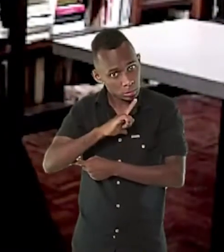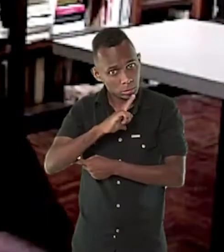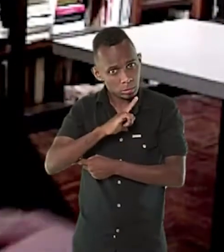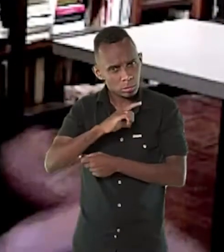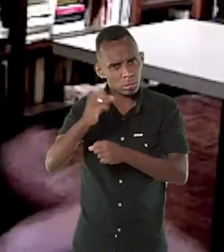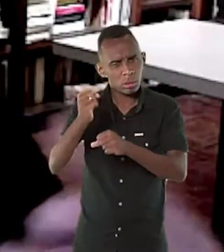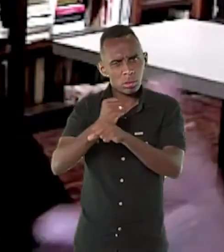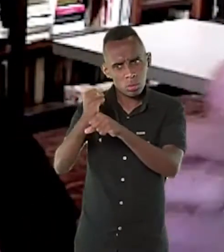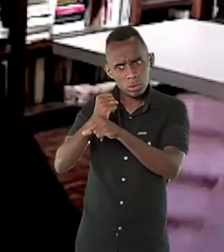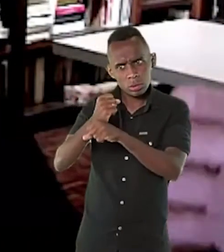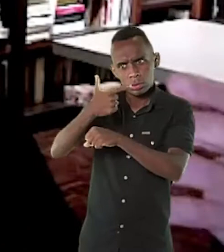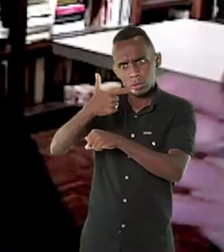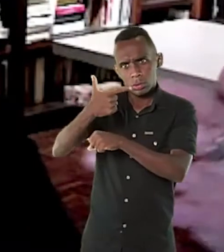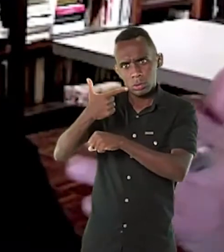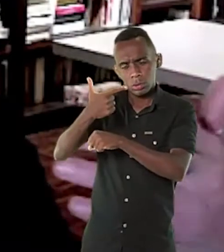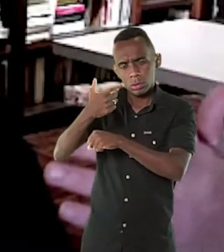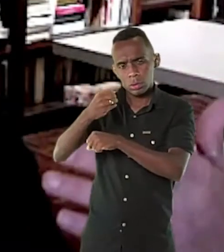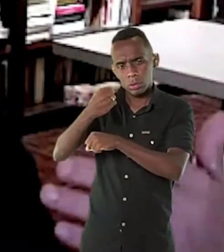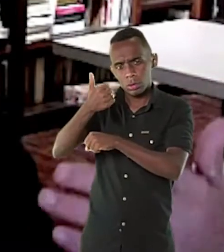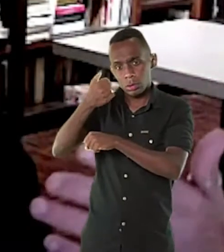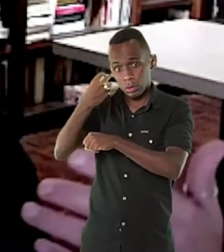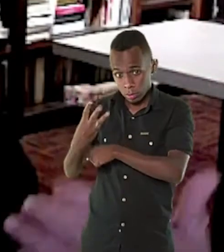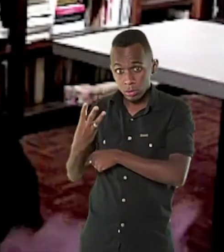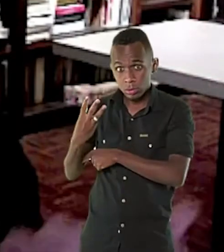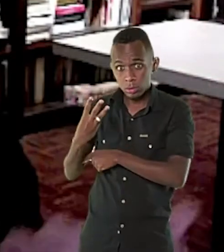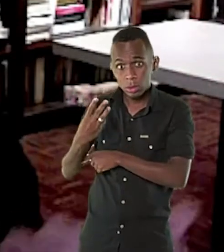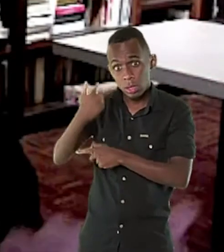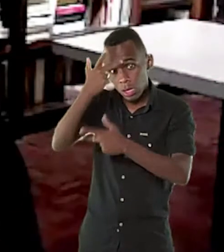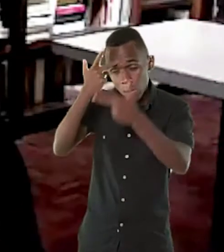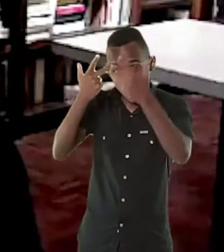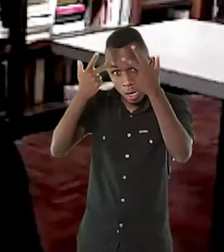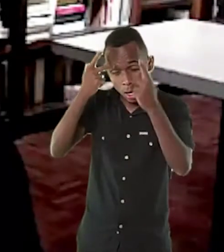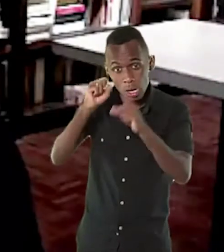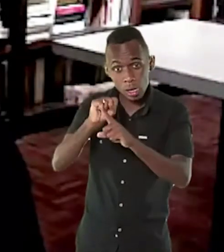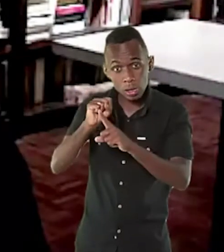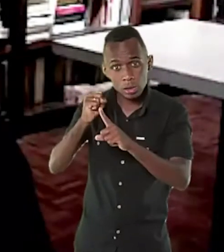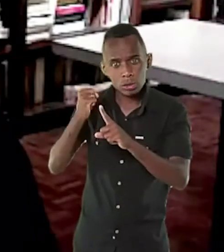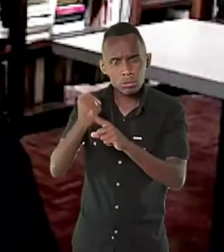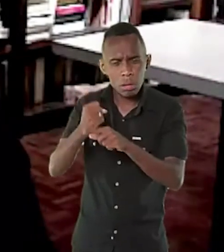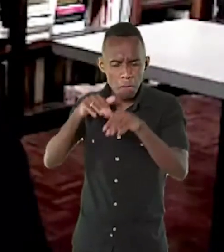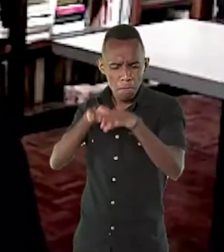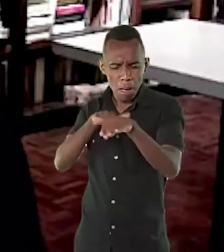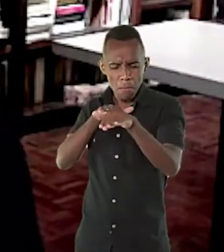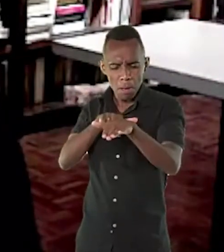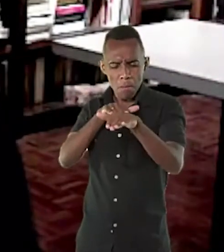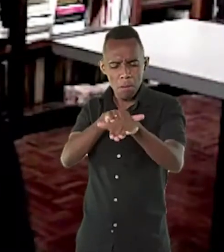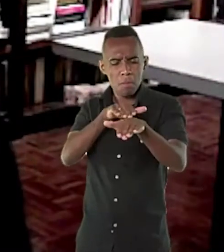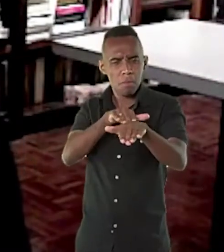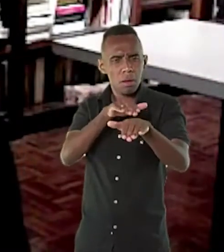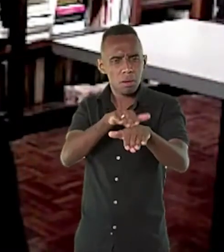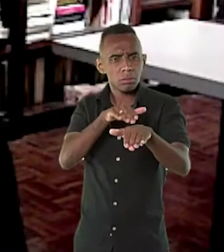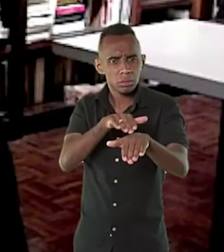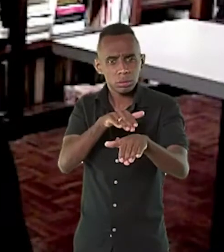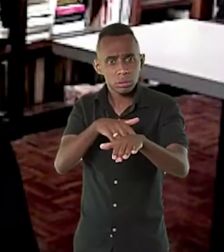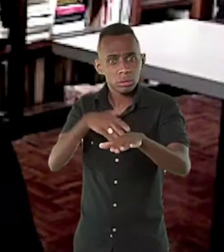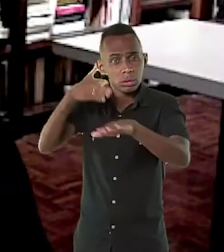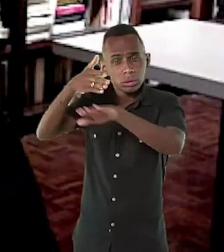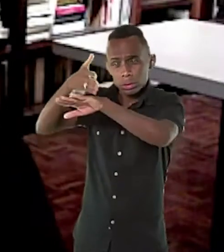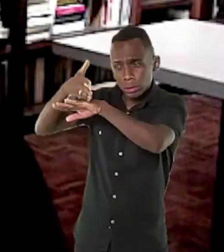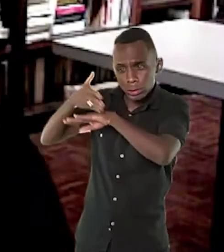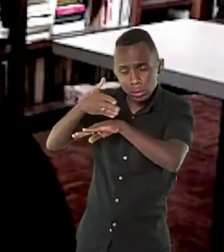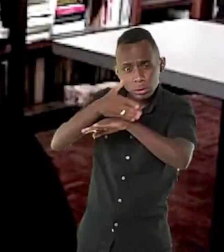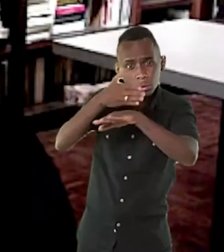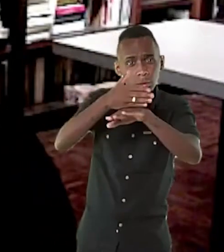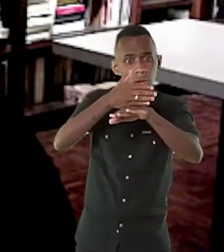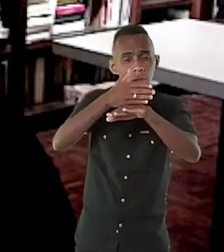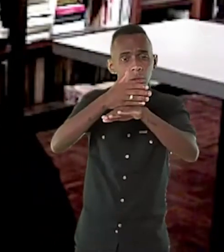2013 as pessoas nas passeatas aqui em São Paulo ocuparam a